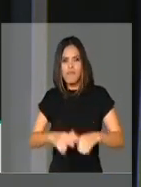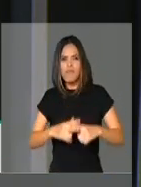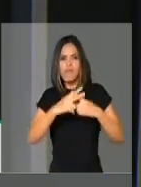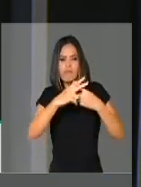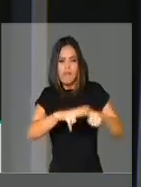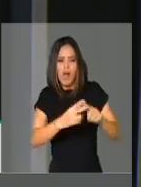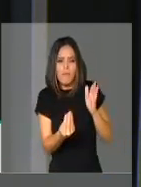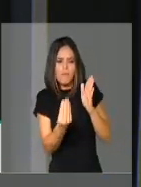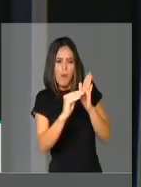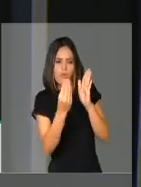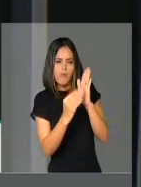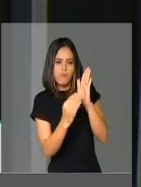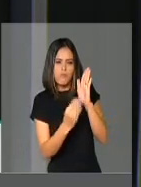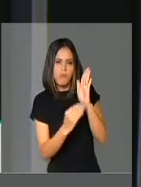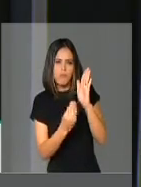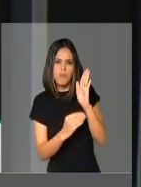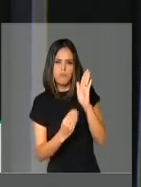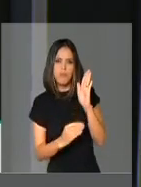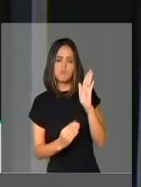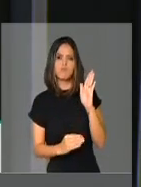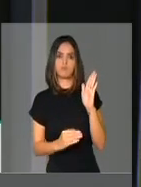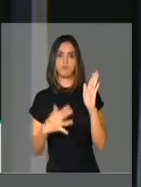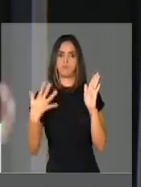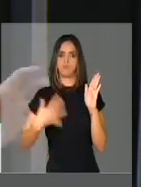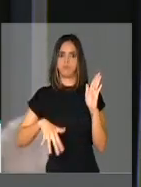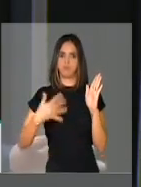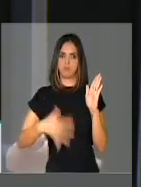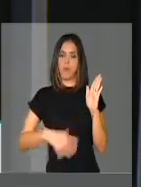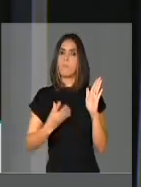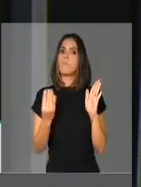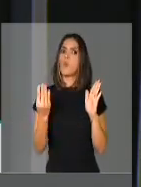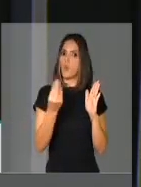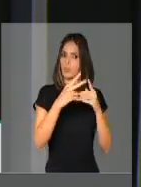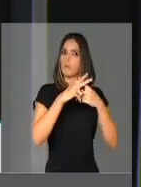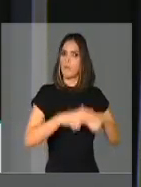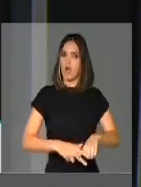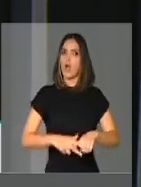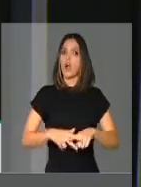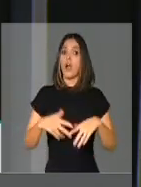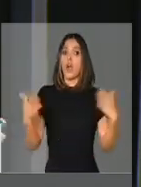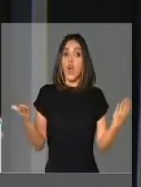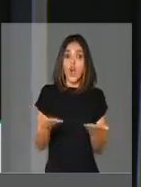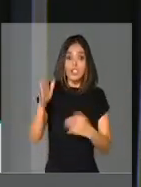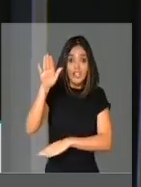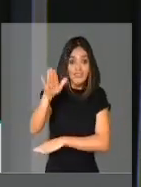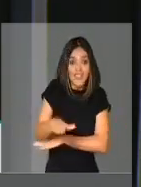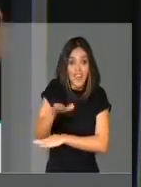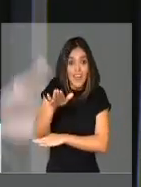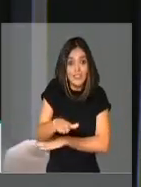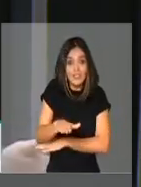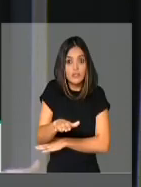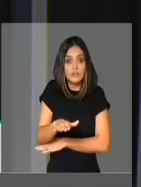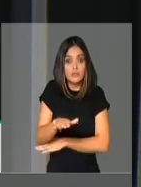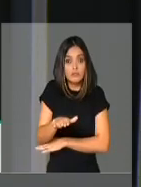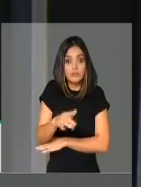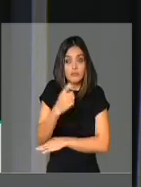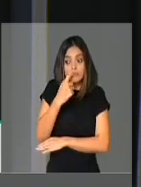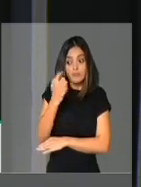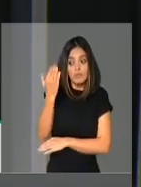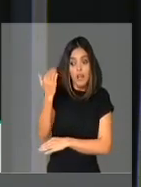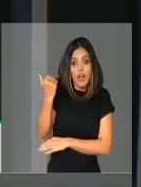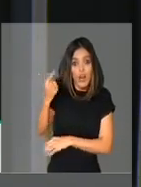robustas ainda na tarde de hoje, nessa apresentação. Então,